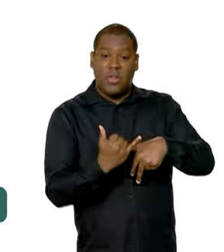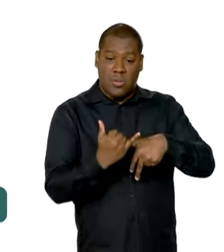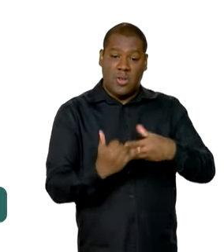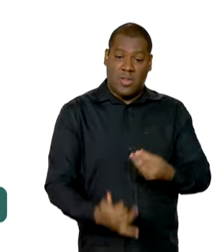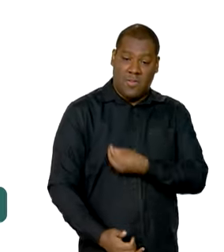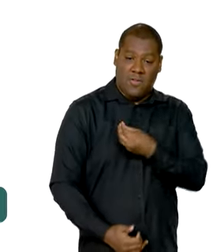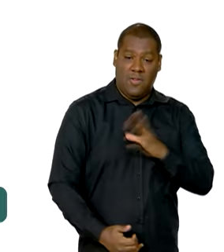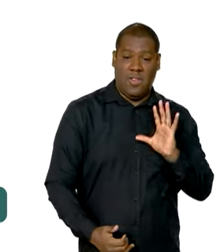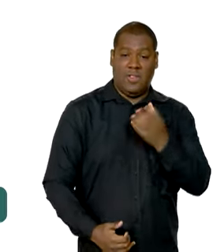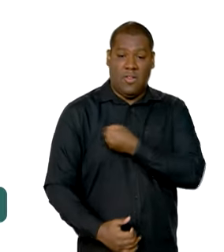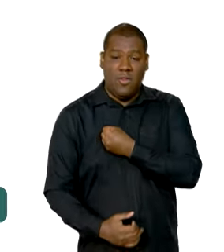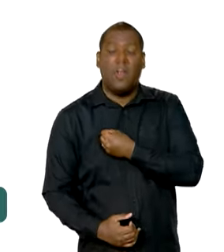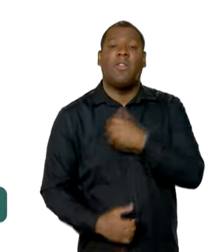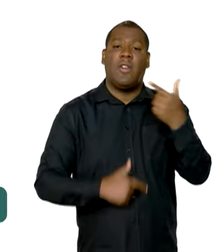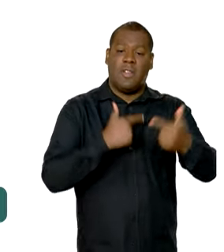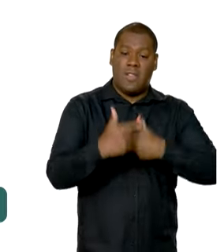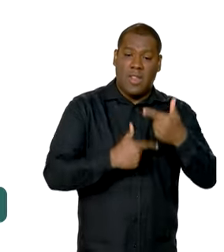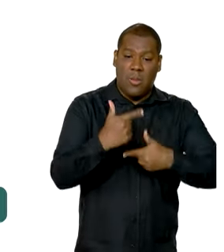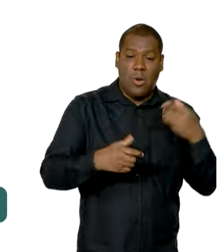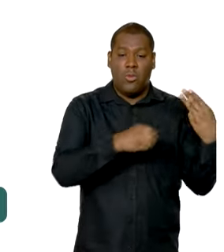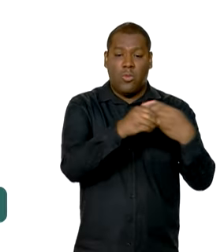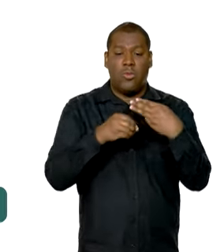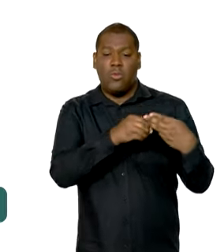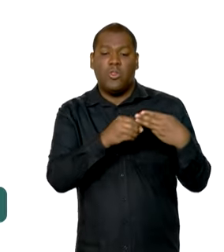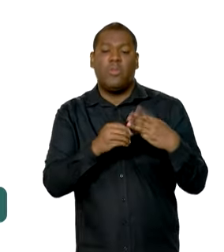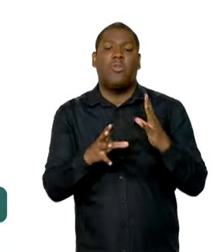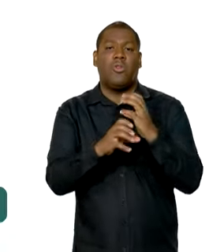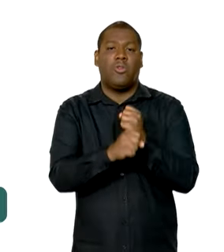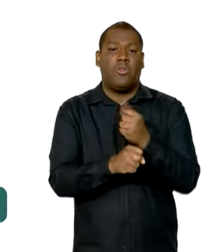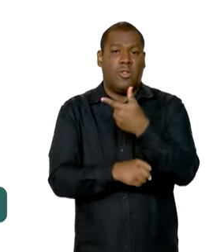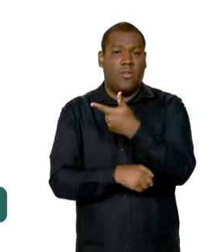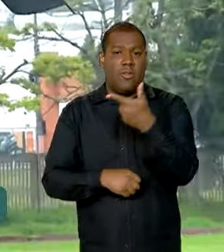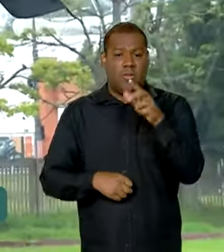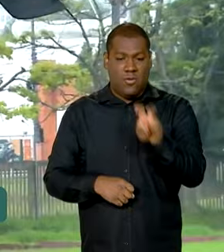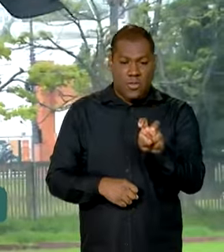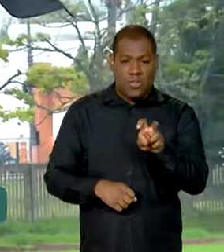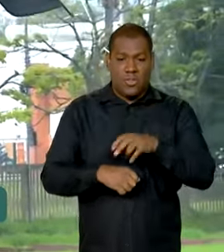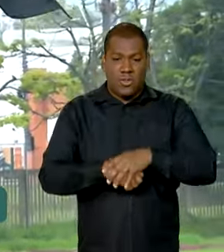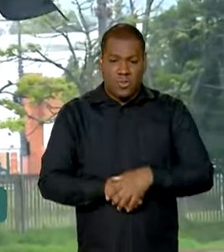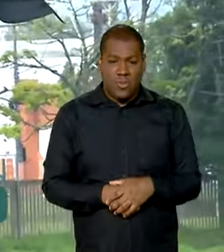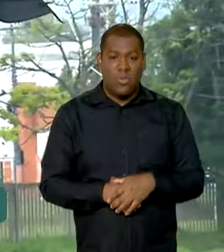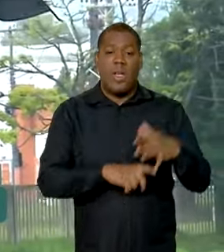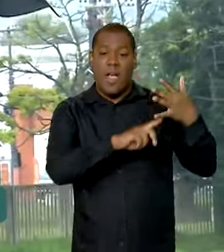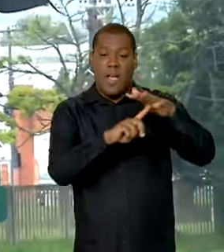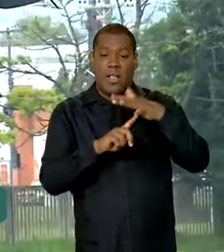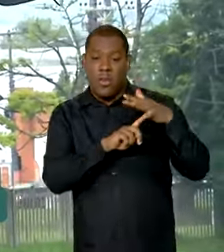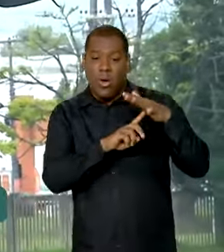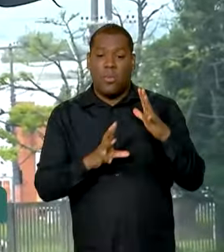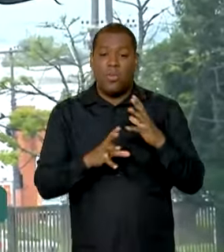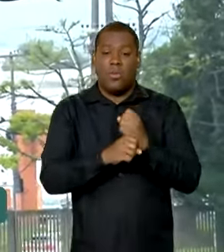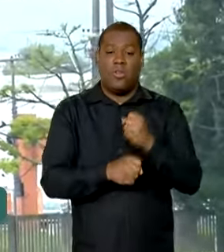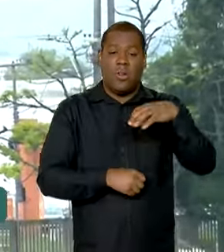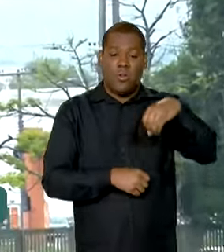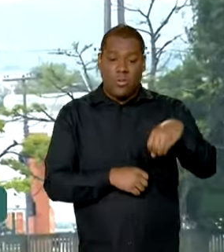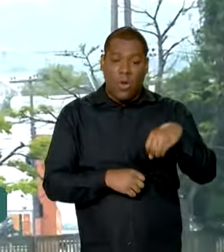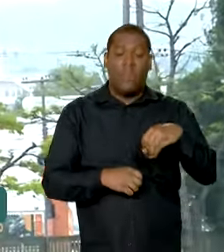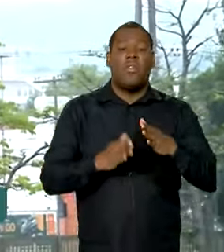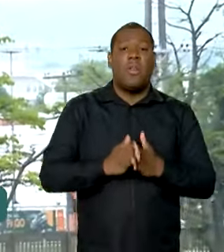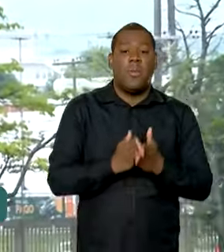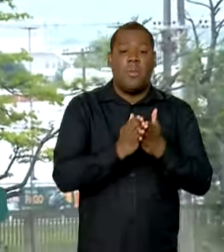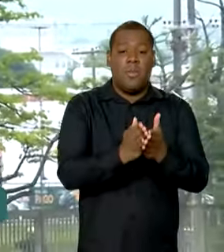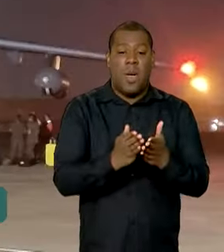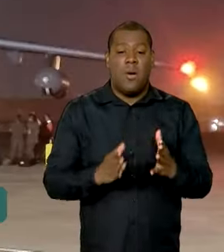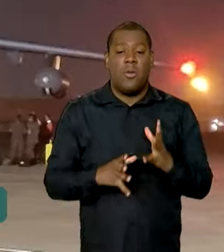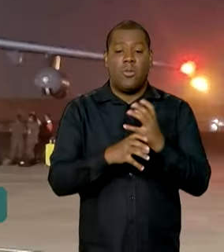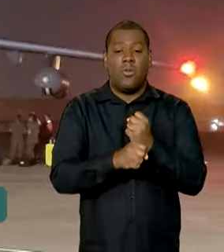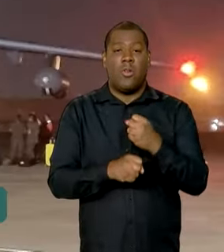25 municípios, onde estão sendo empregadas 9 aeronaves, 98 embarcações e 70